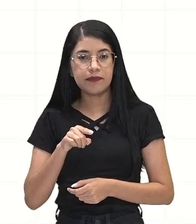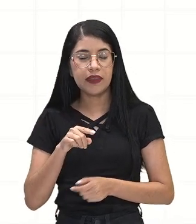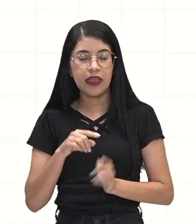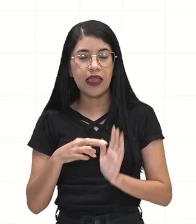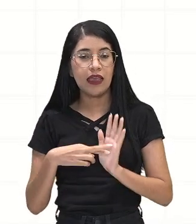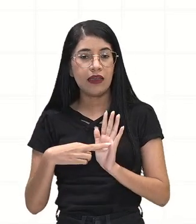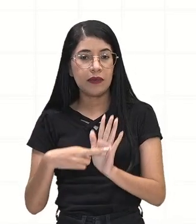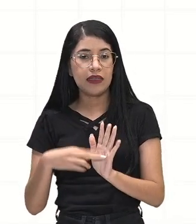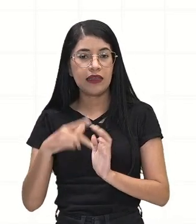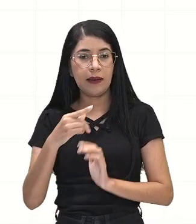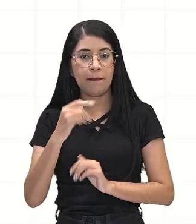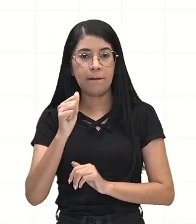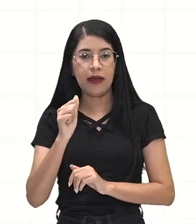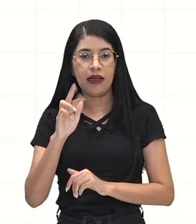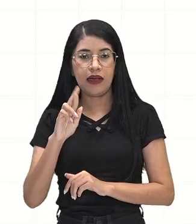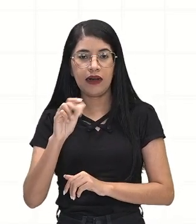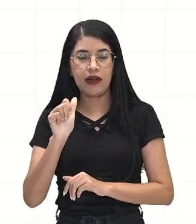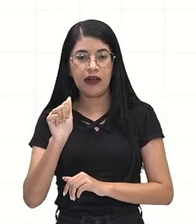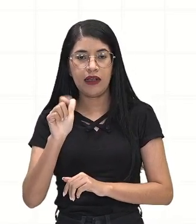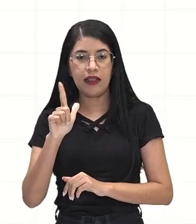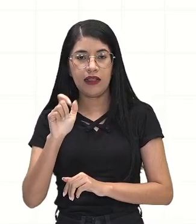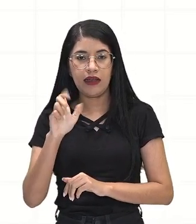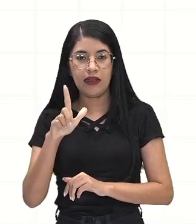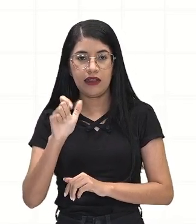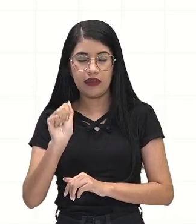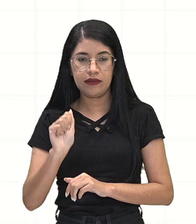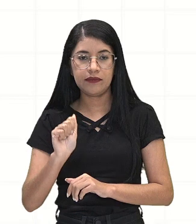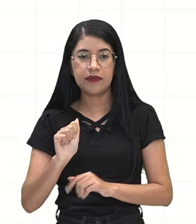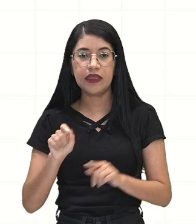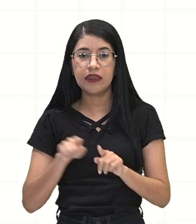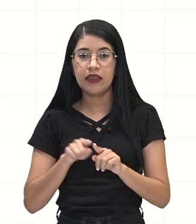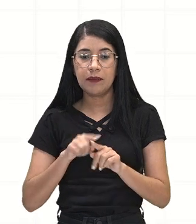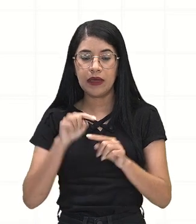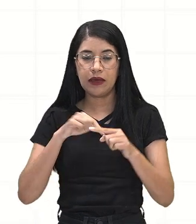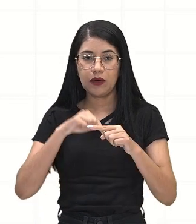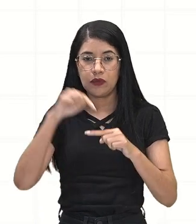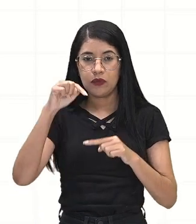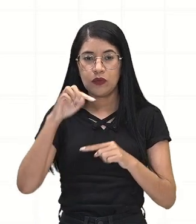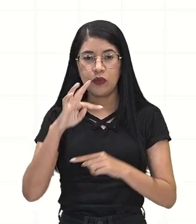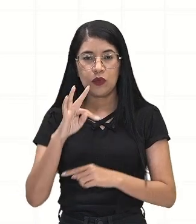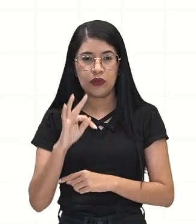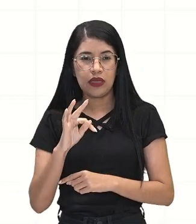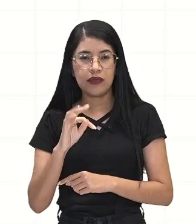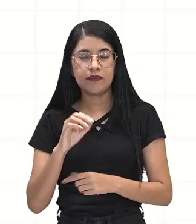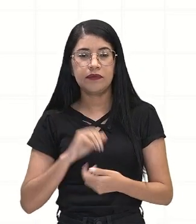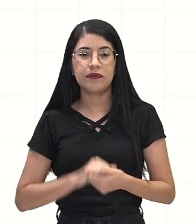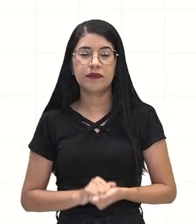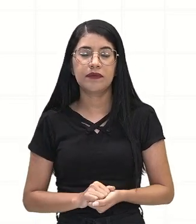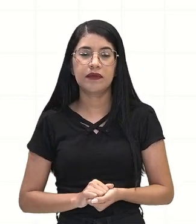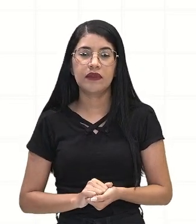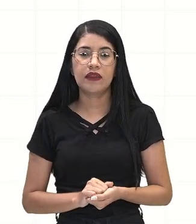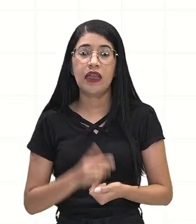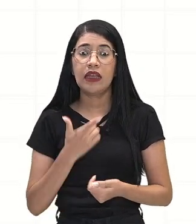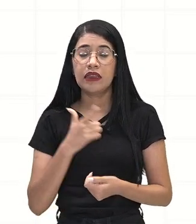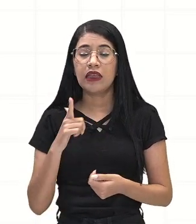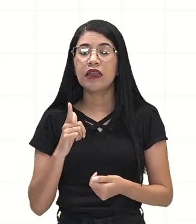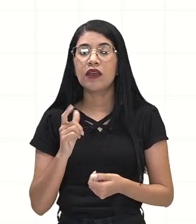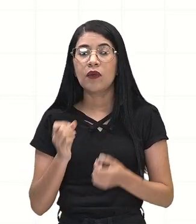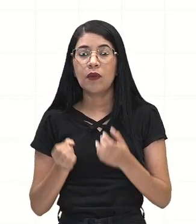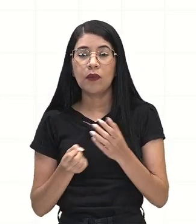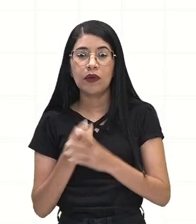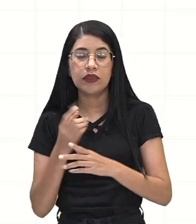tá bom? E também uma reta transversal T, que intercepta R e S, haverá a formação de 8